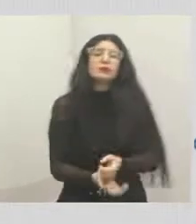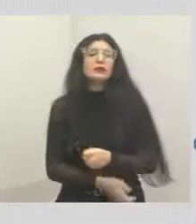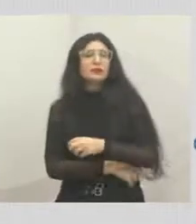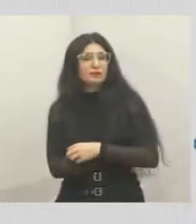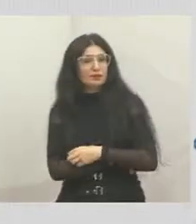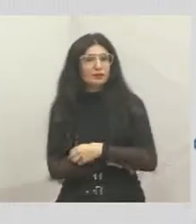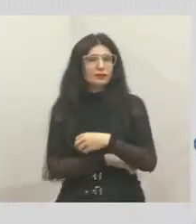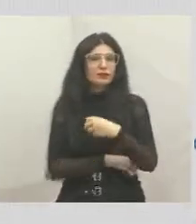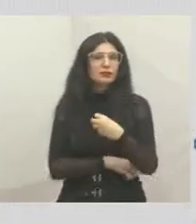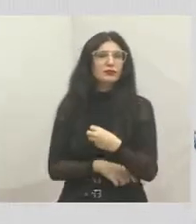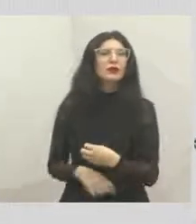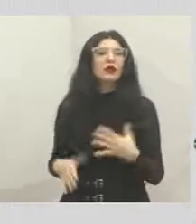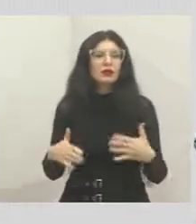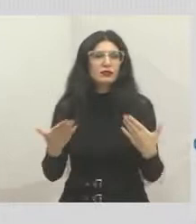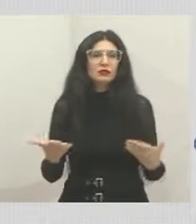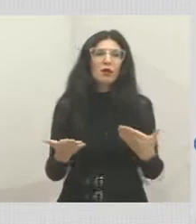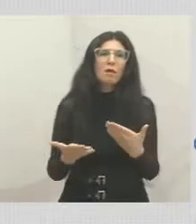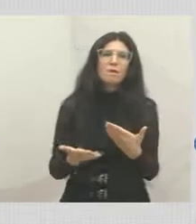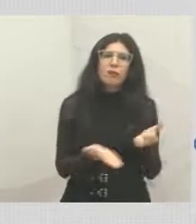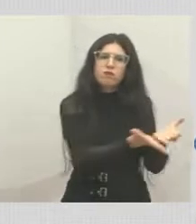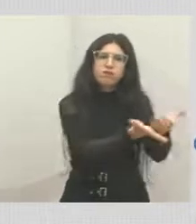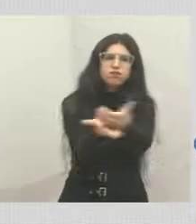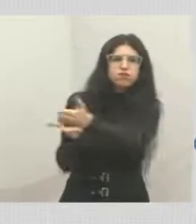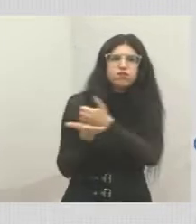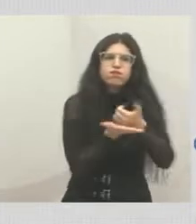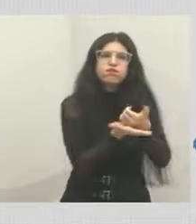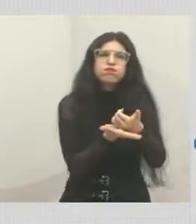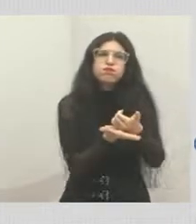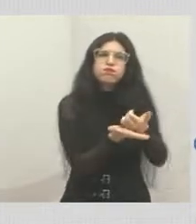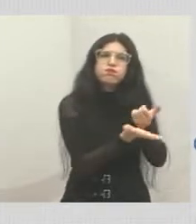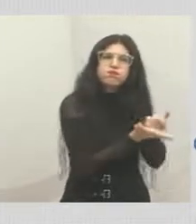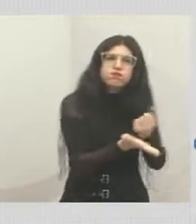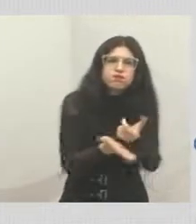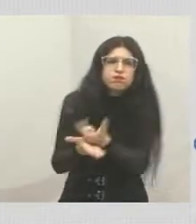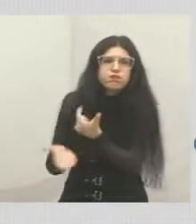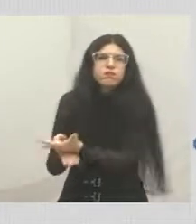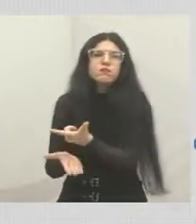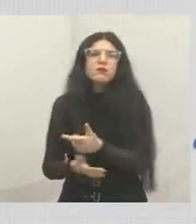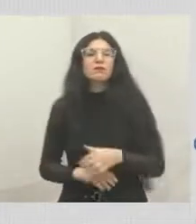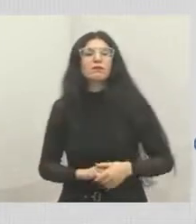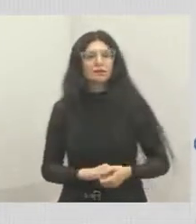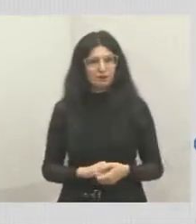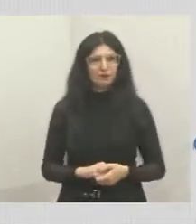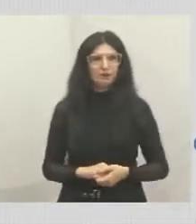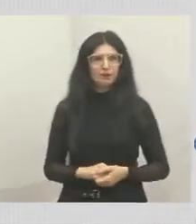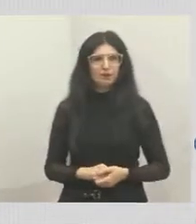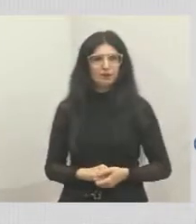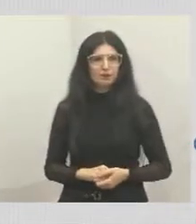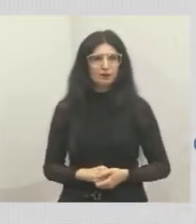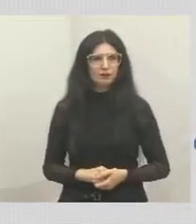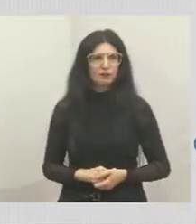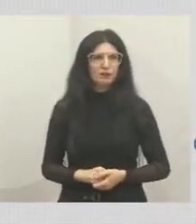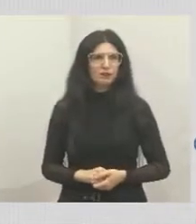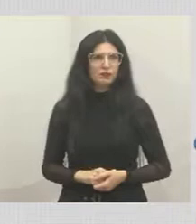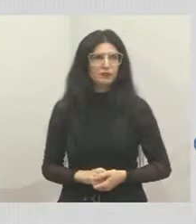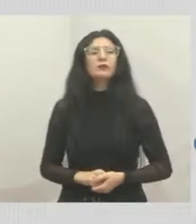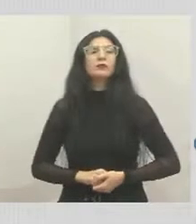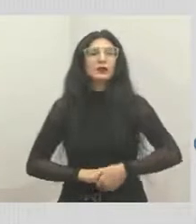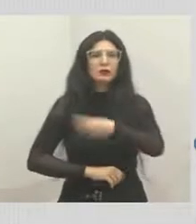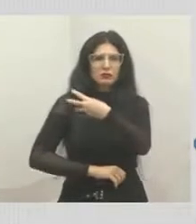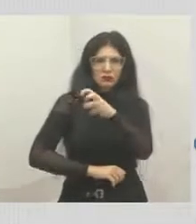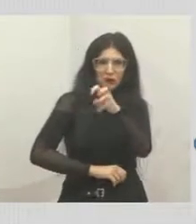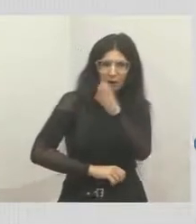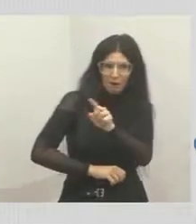35,54% com gastos com o pessoal, de acordo com a receita corrente líquida, ficando bem abaixo dos limites máximo